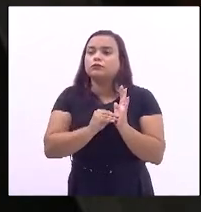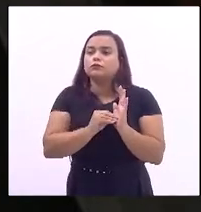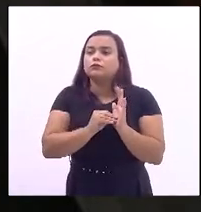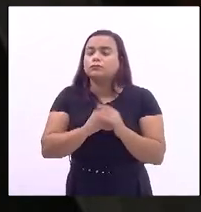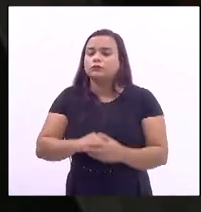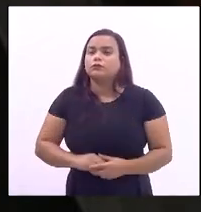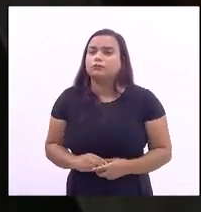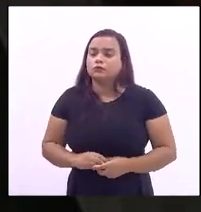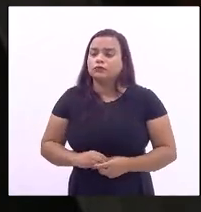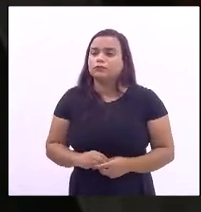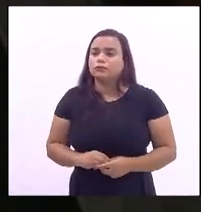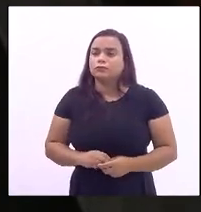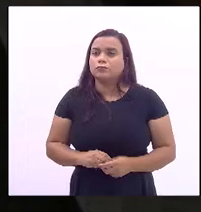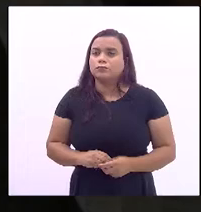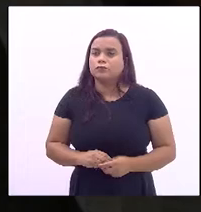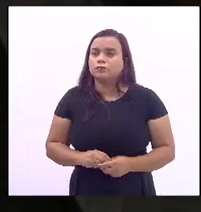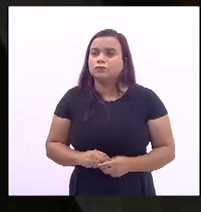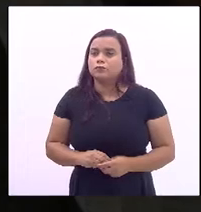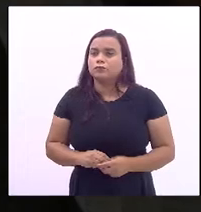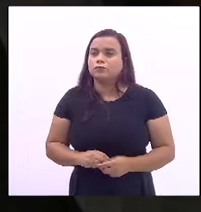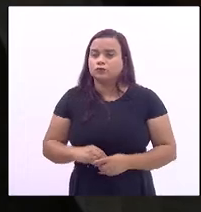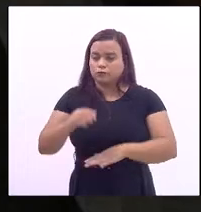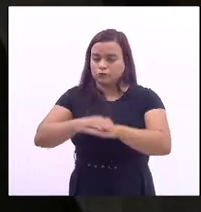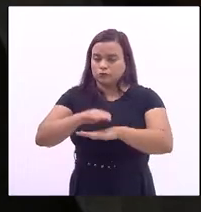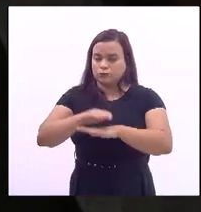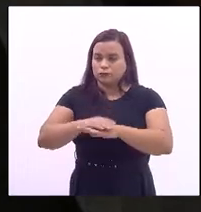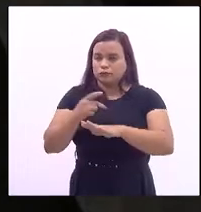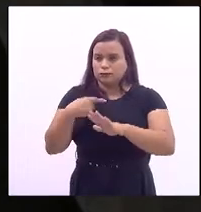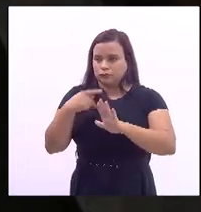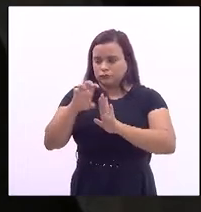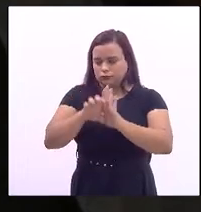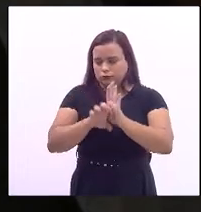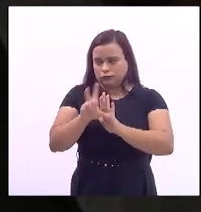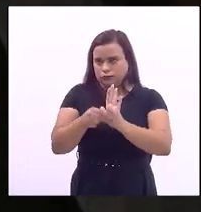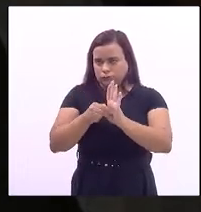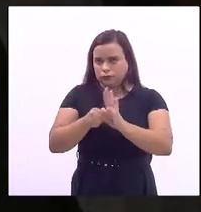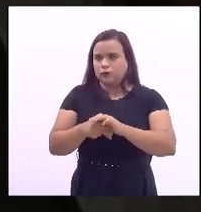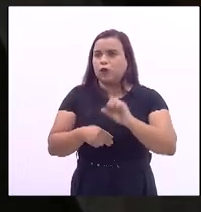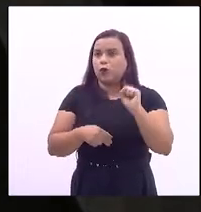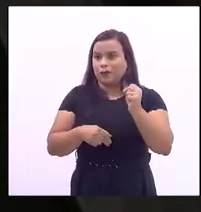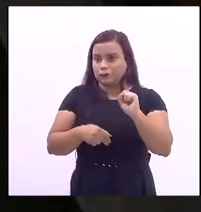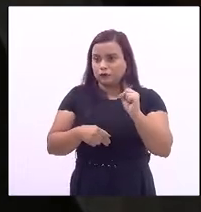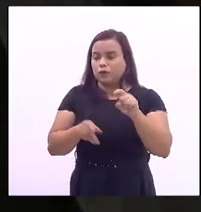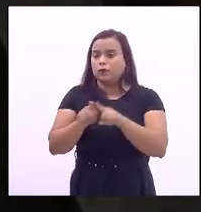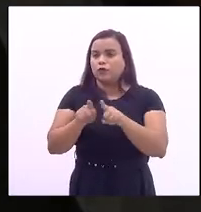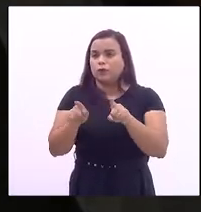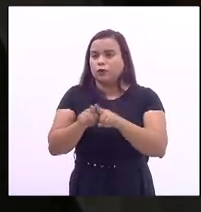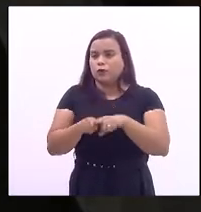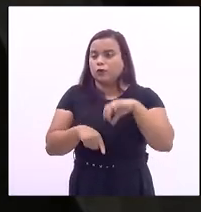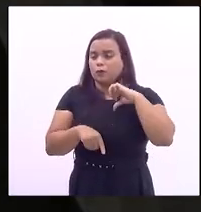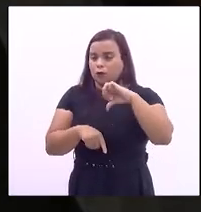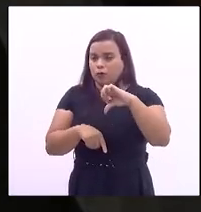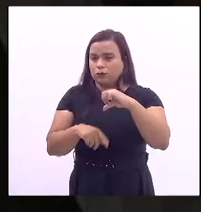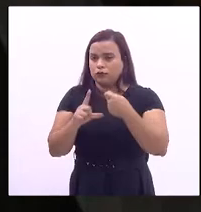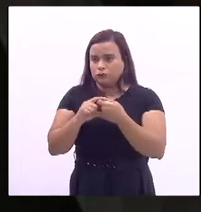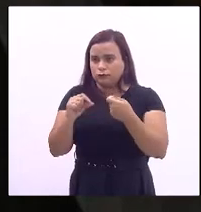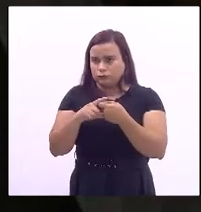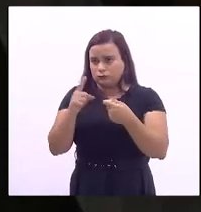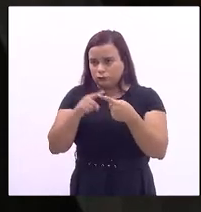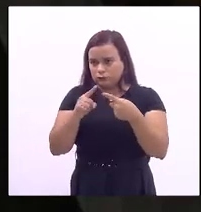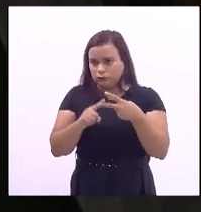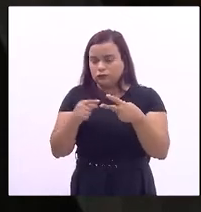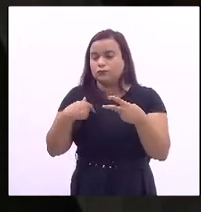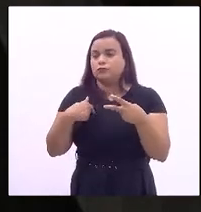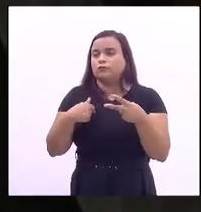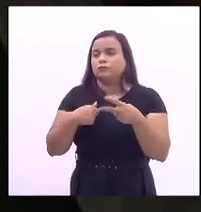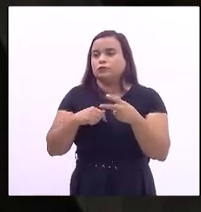e é eu fiz emenda tanto no oitavo quanto no nono que dia como